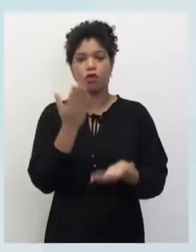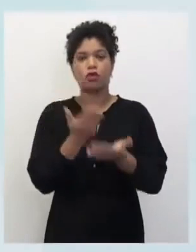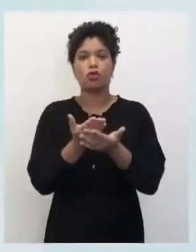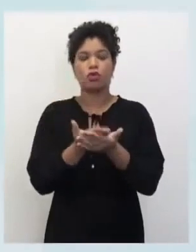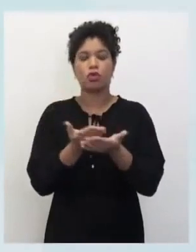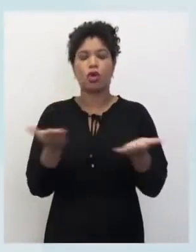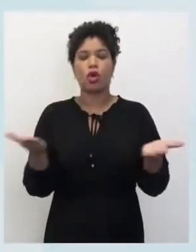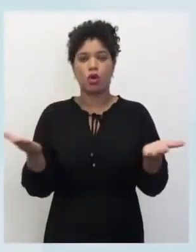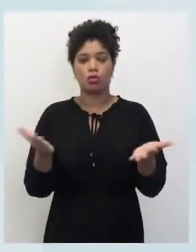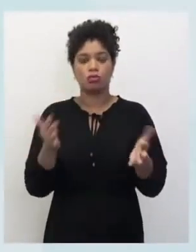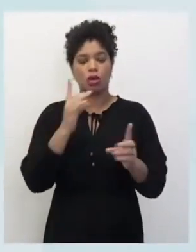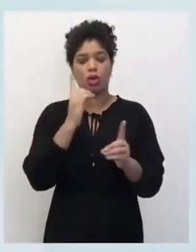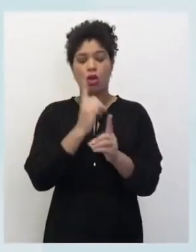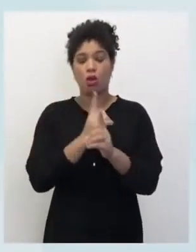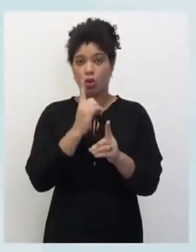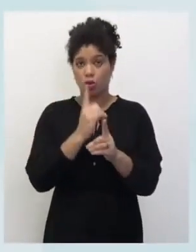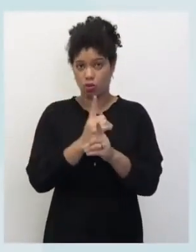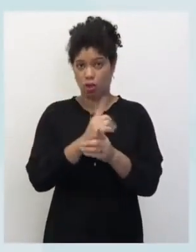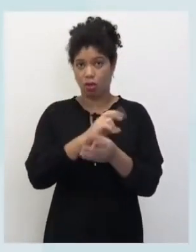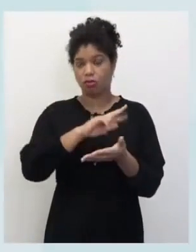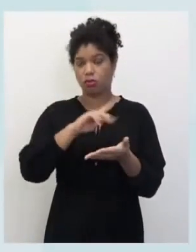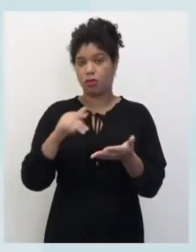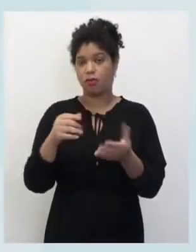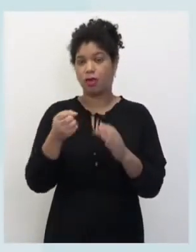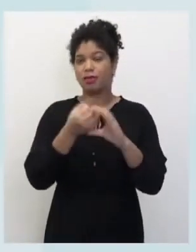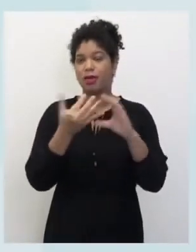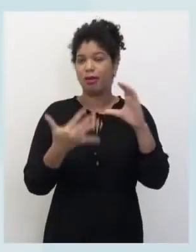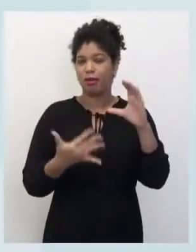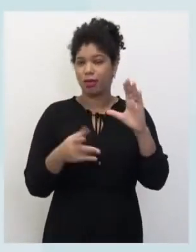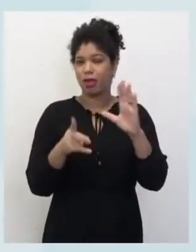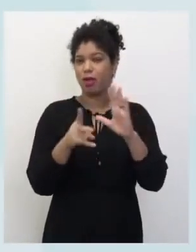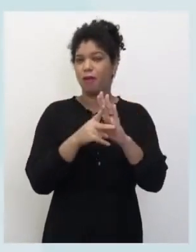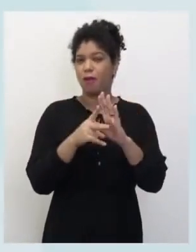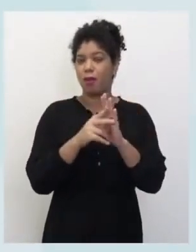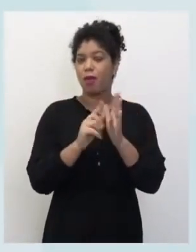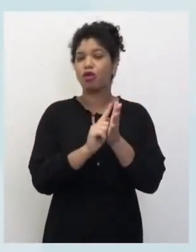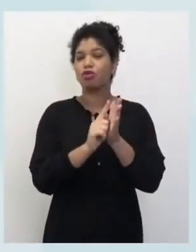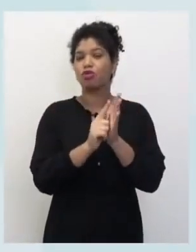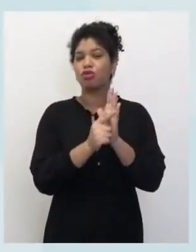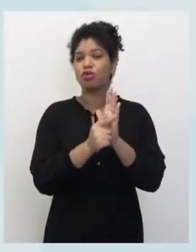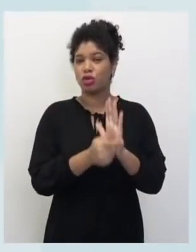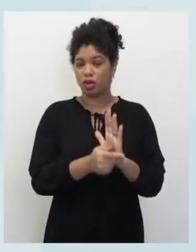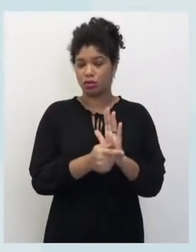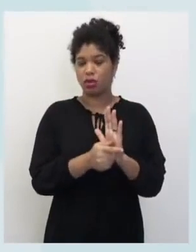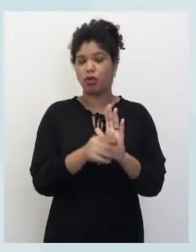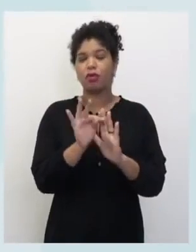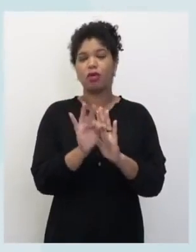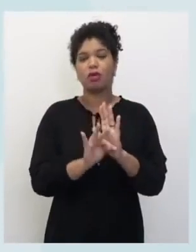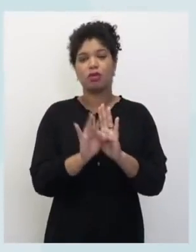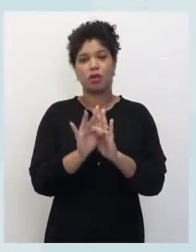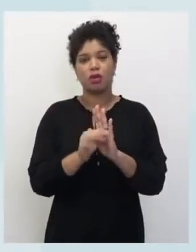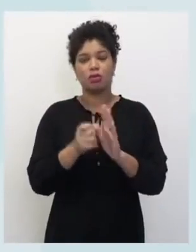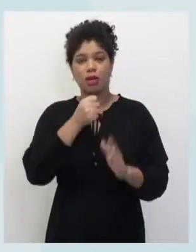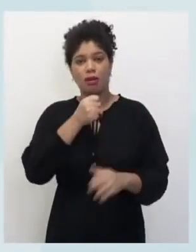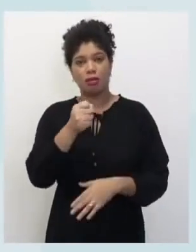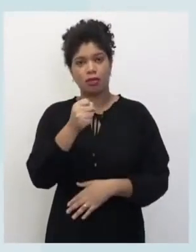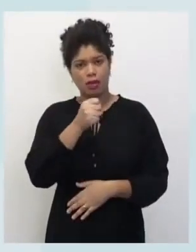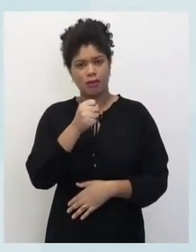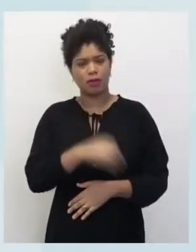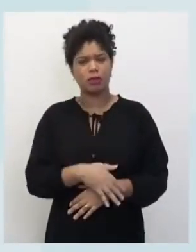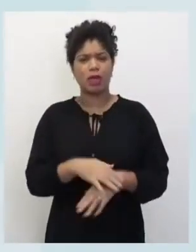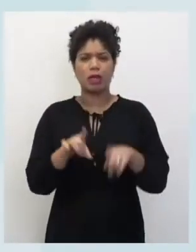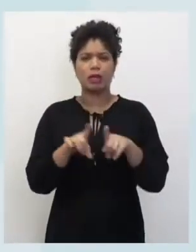hoje, identificar, então, as características do gênero da entrevista, esse gênero textual, também reconhecer os elementos